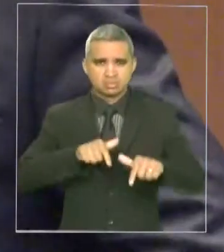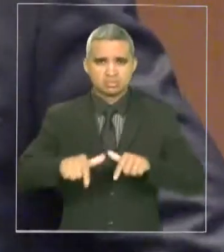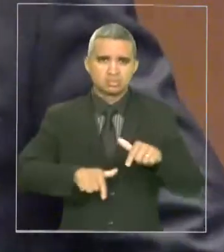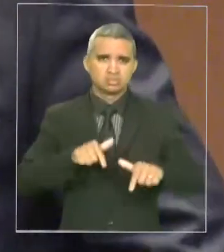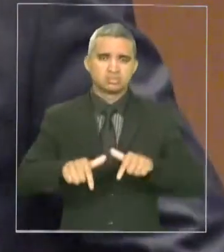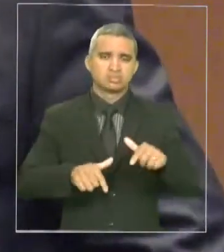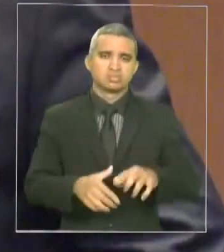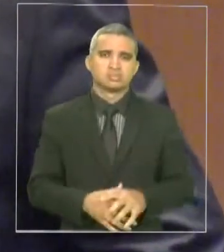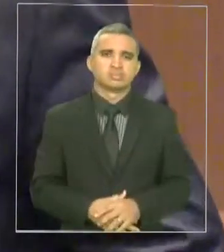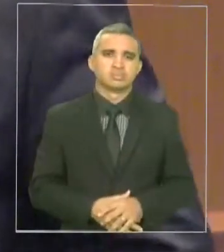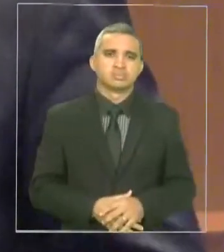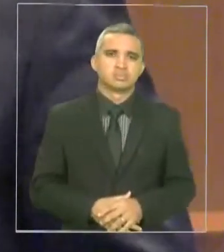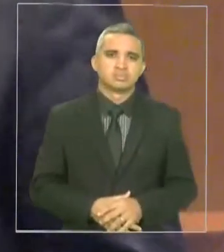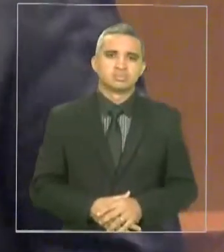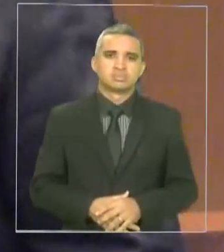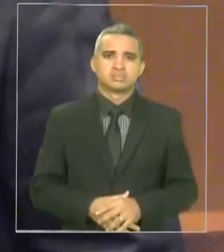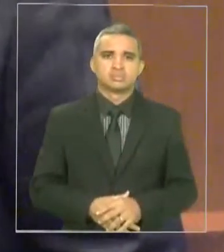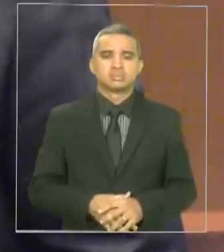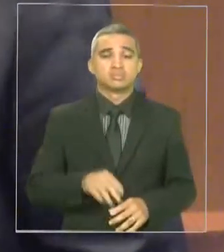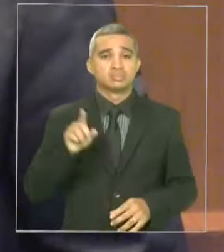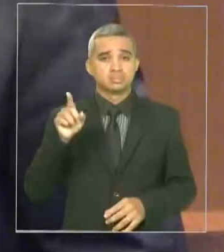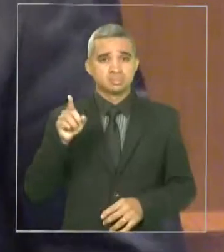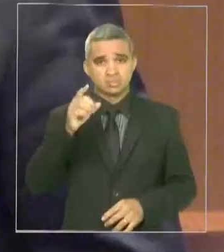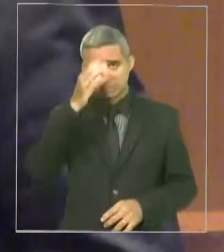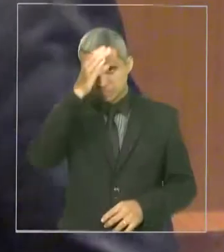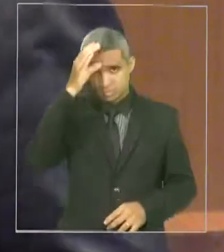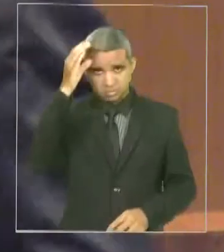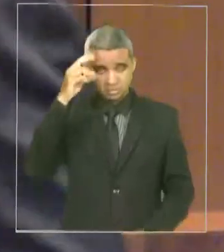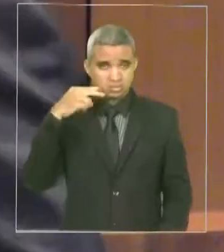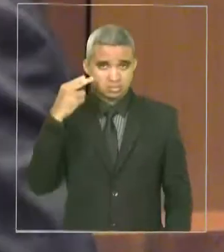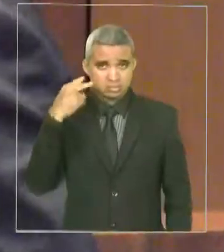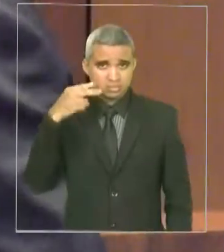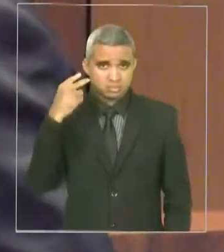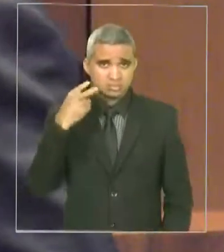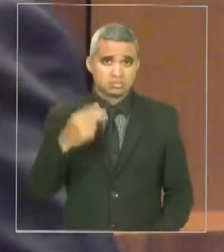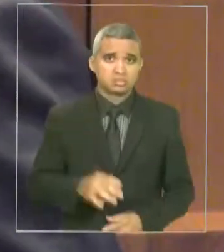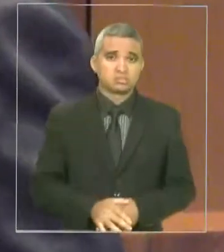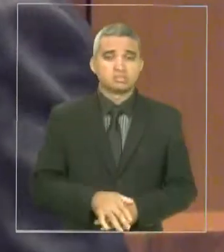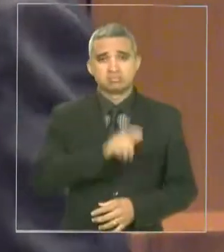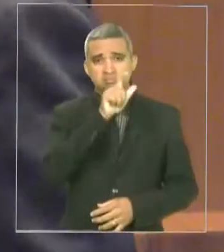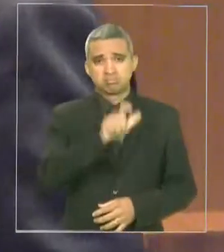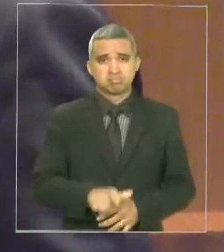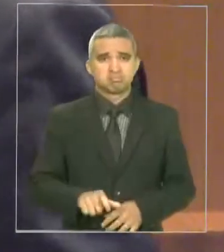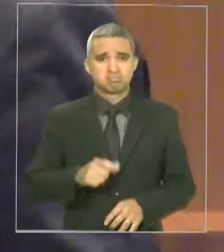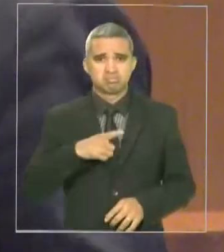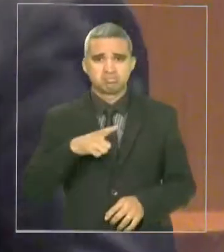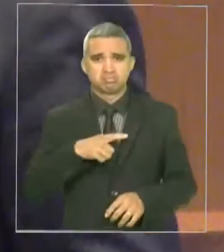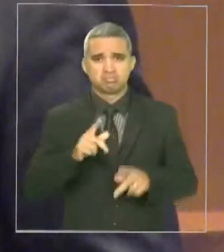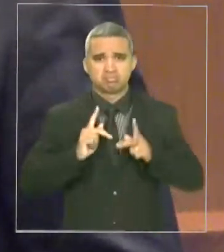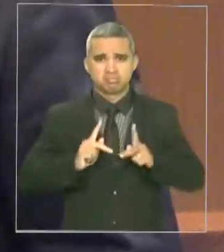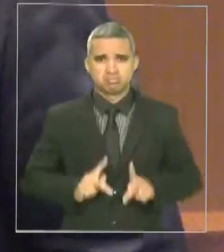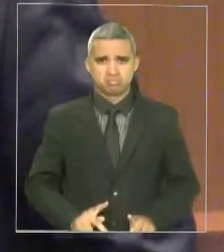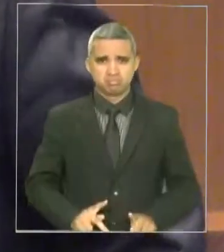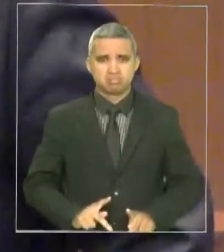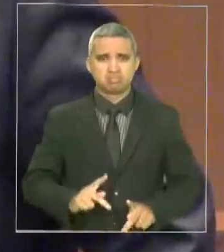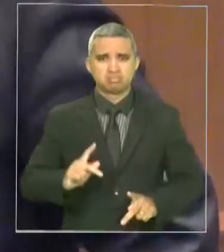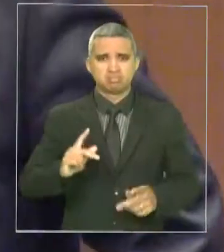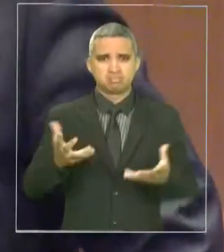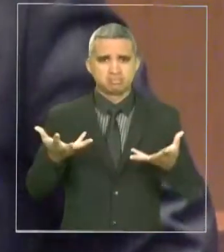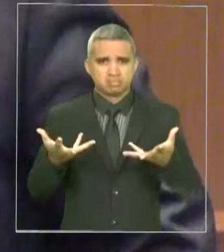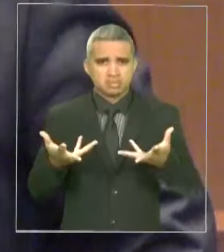desempenhado naquela casa com muita lealdade, com muita